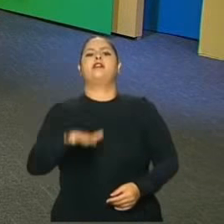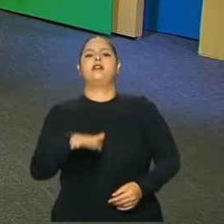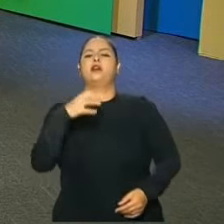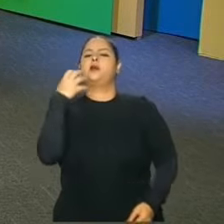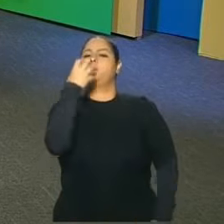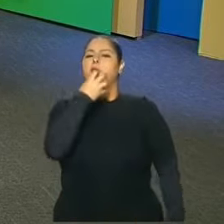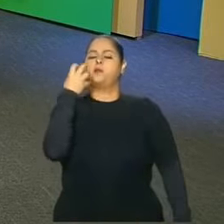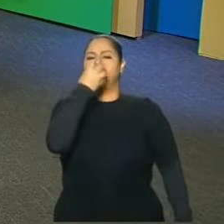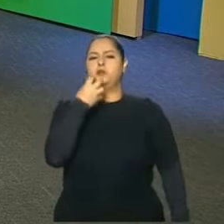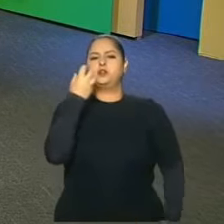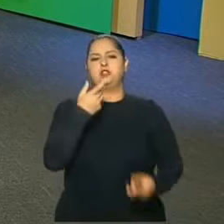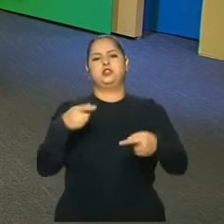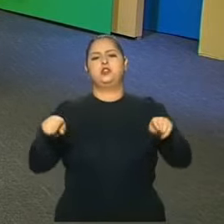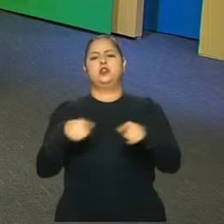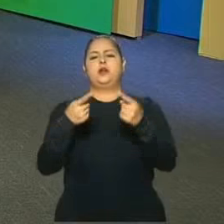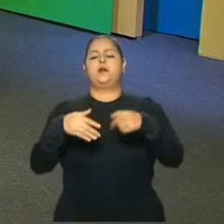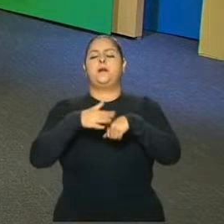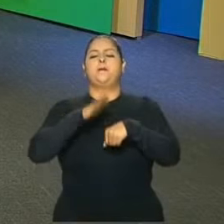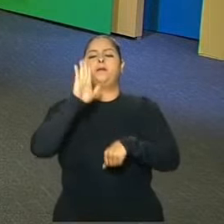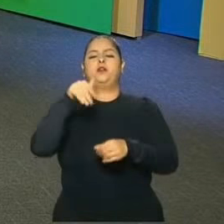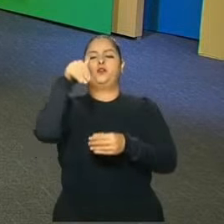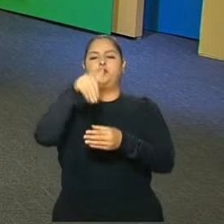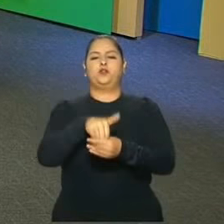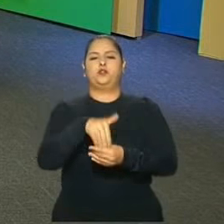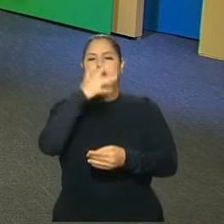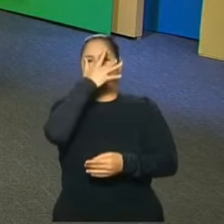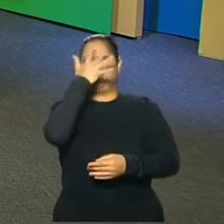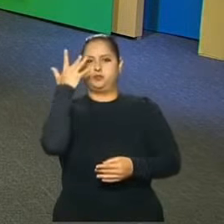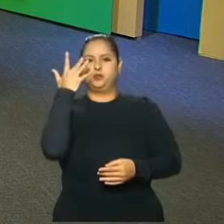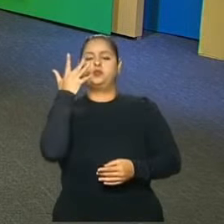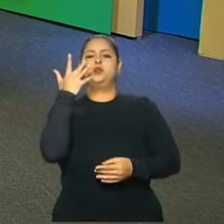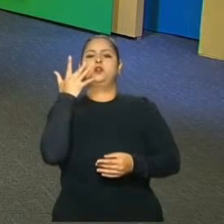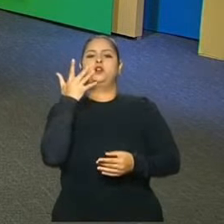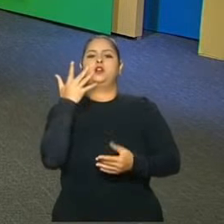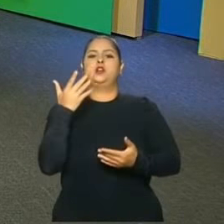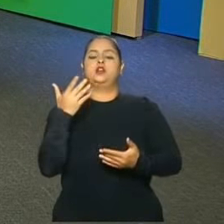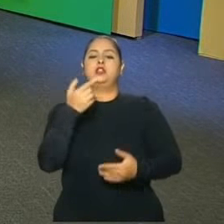Música Instrumental mais votada pelo público. E com